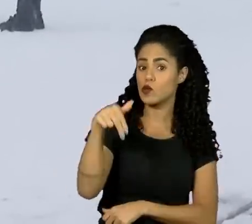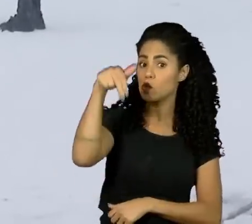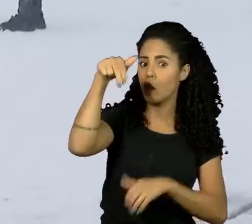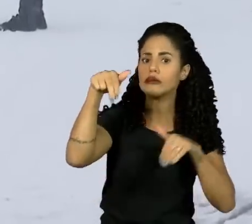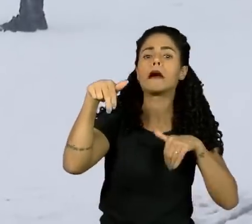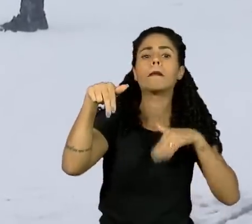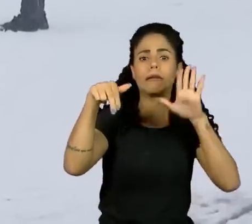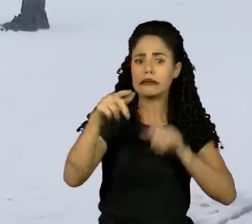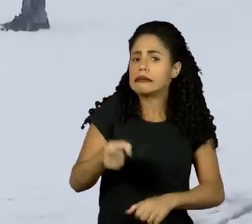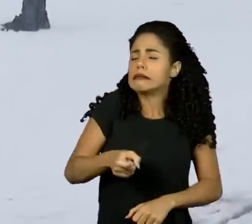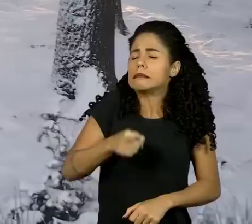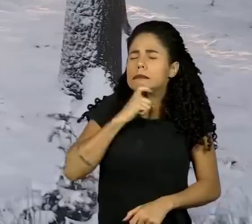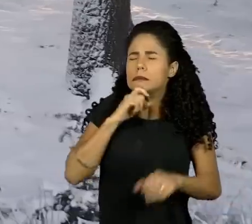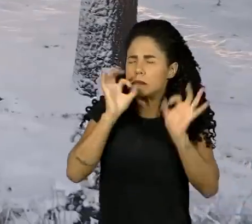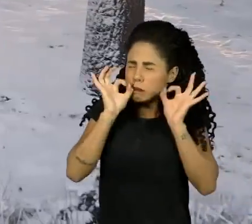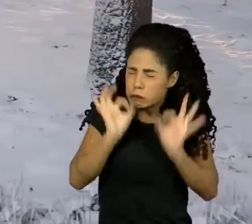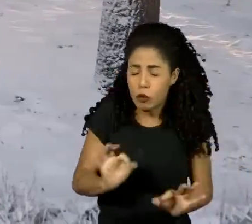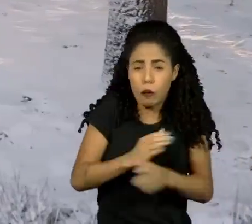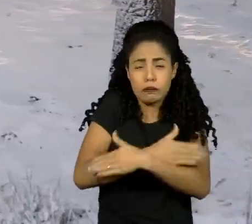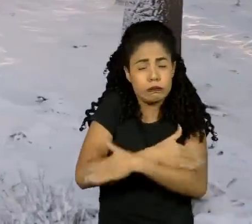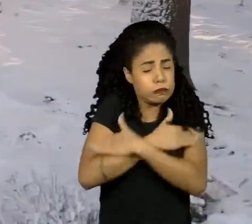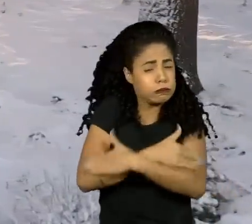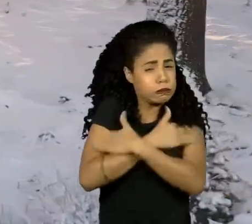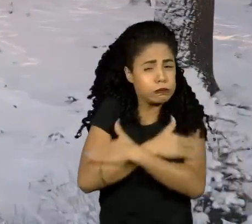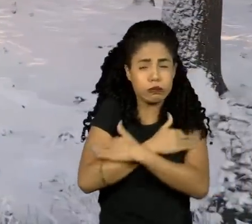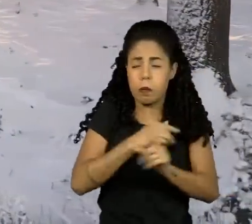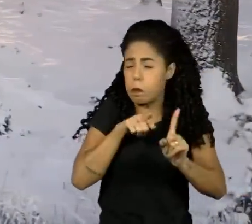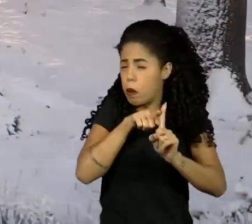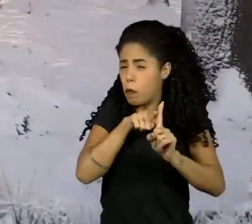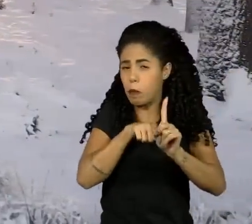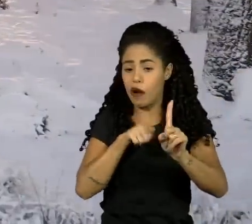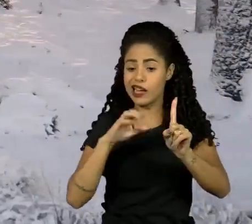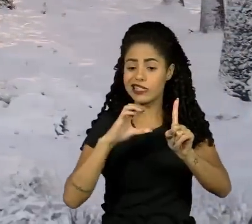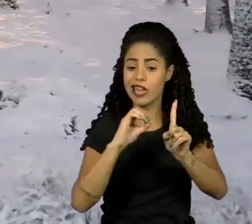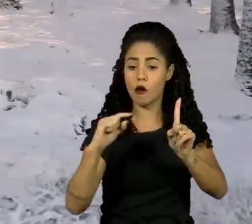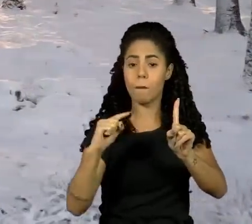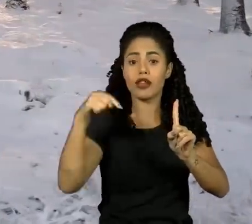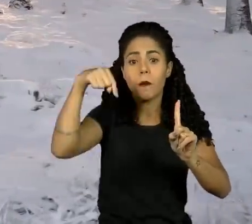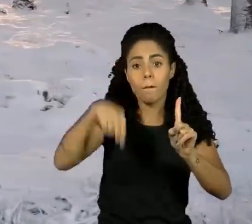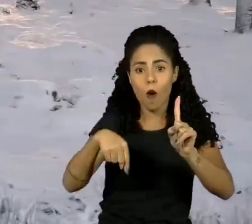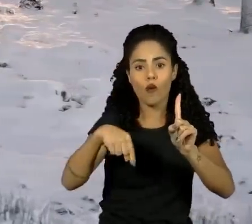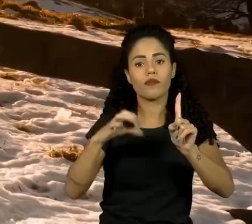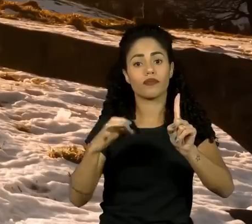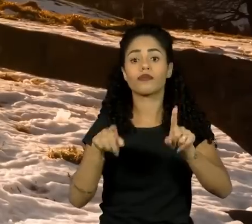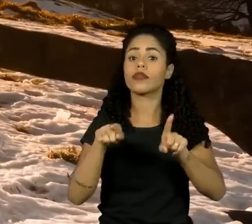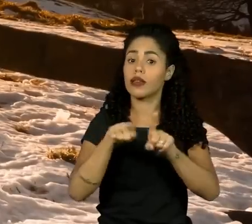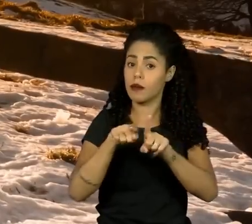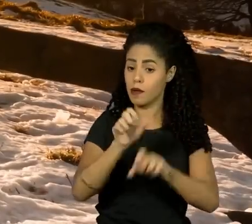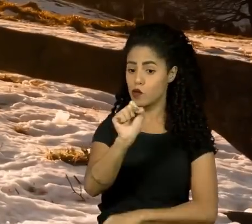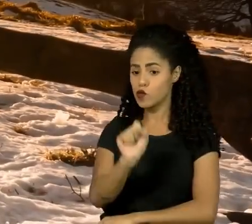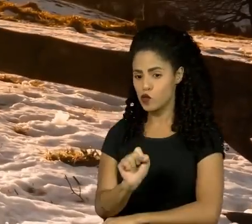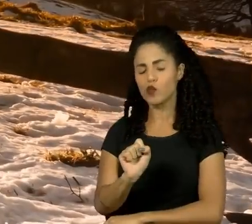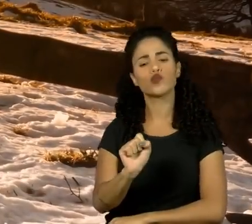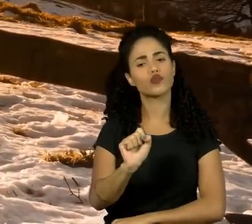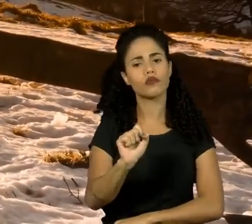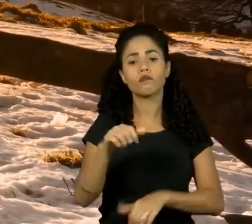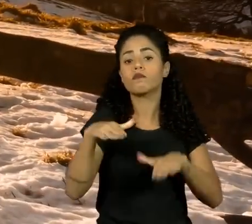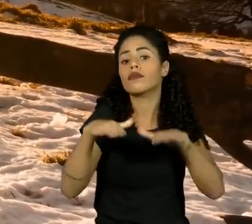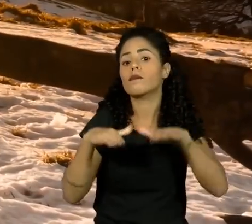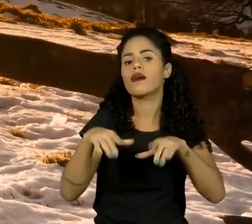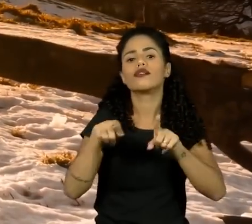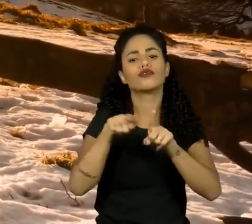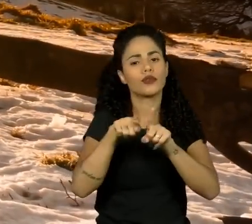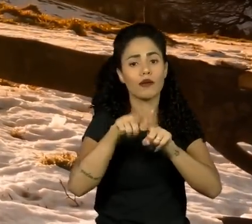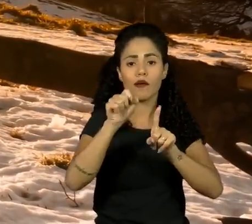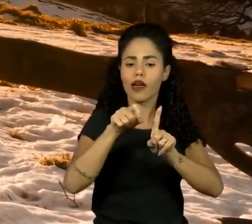mais rigoroso, com temperaturas muitas vezes abaixo de zero e neve. No sul, com predomínio do clima